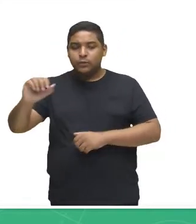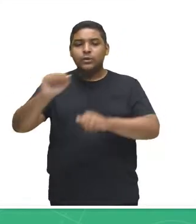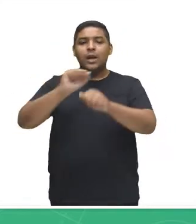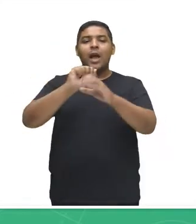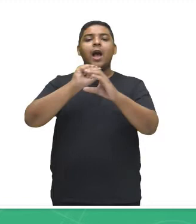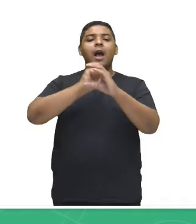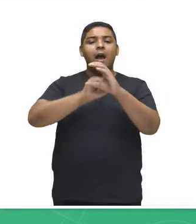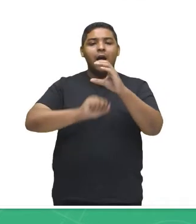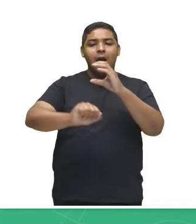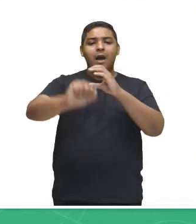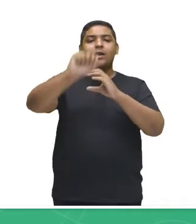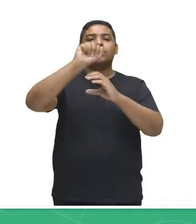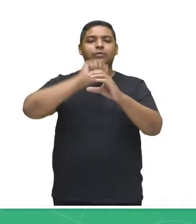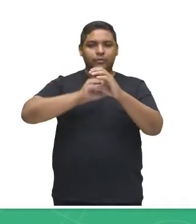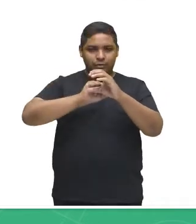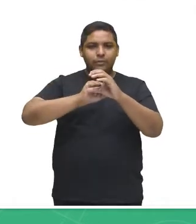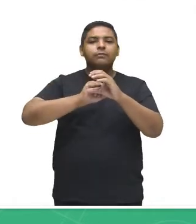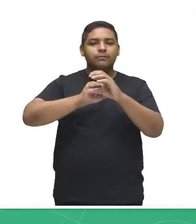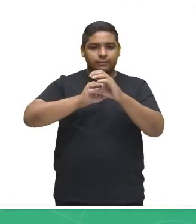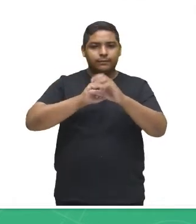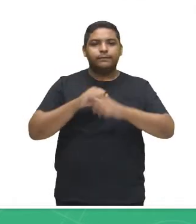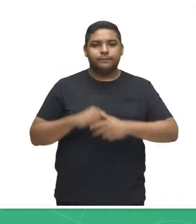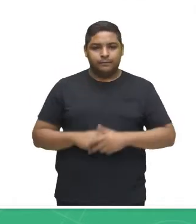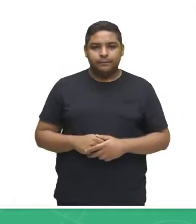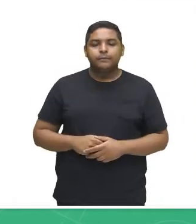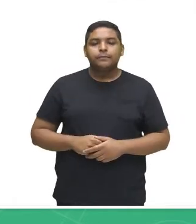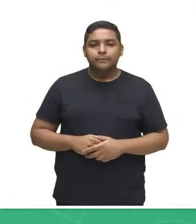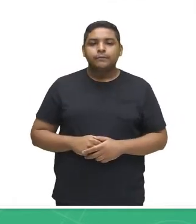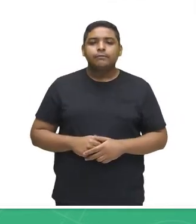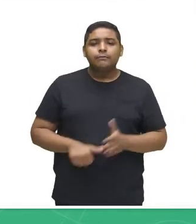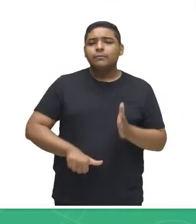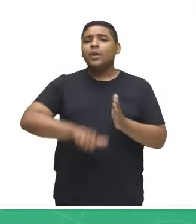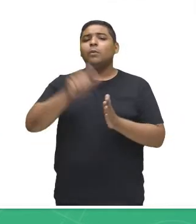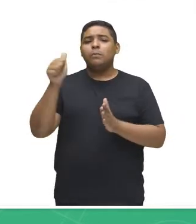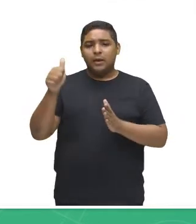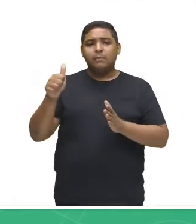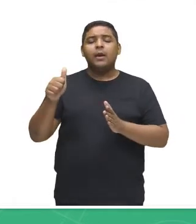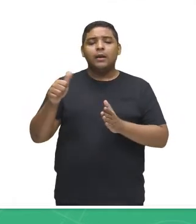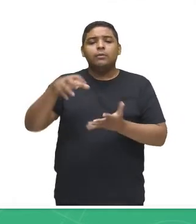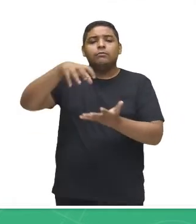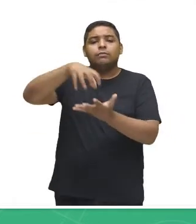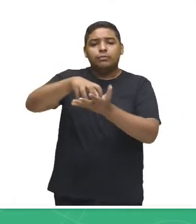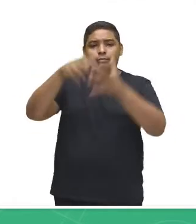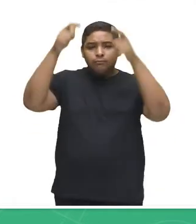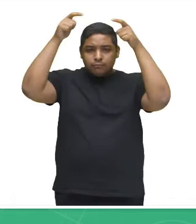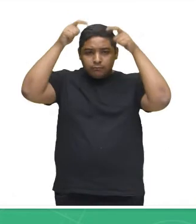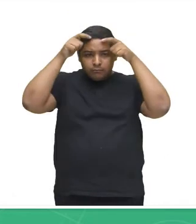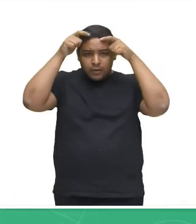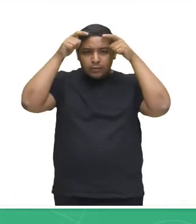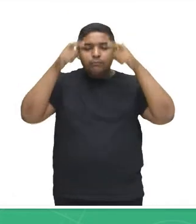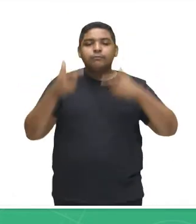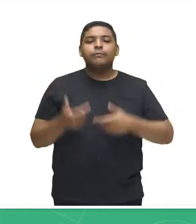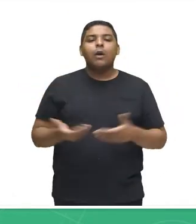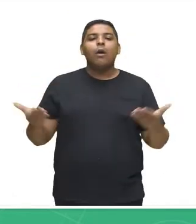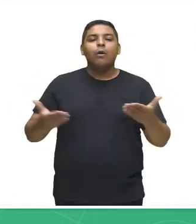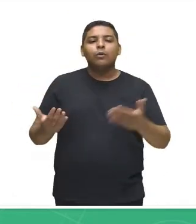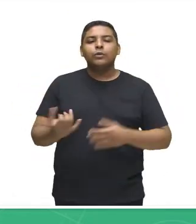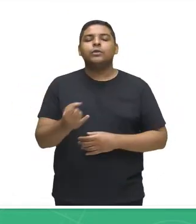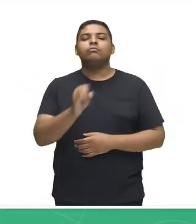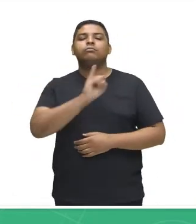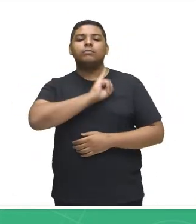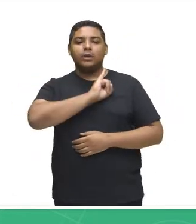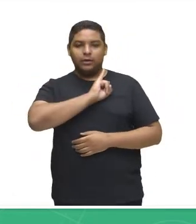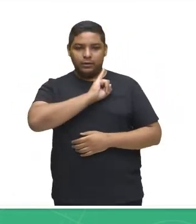amoritas a construção do primeiro império babilônico, onde hoje, gente, é o atual Iraque. O principal